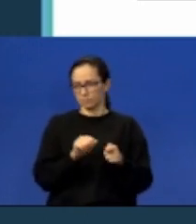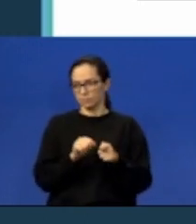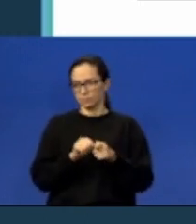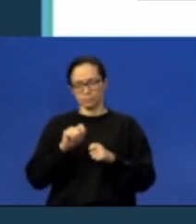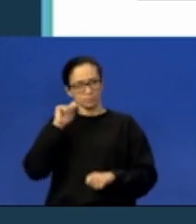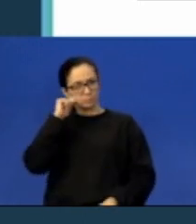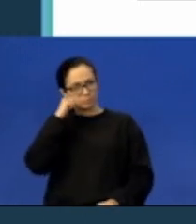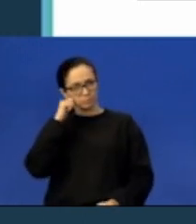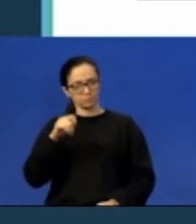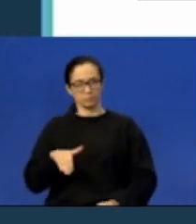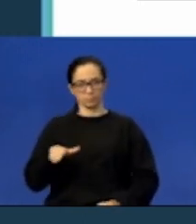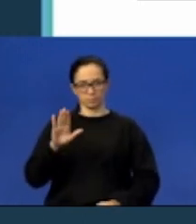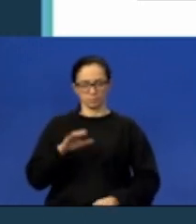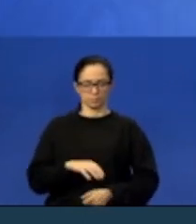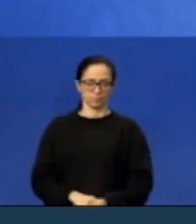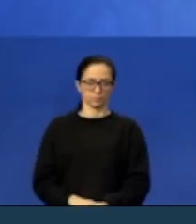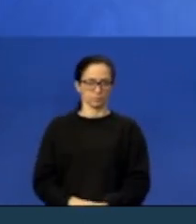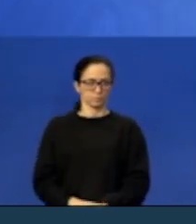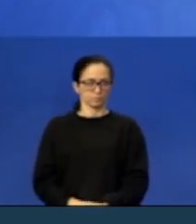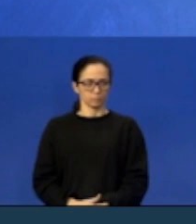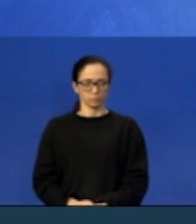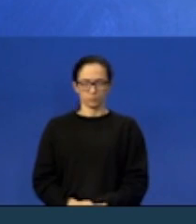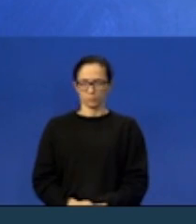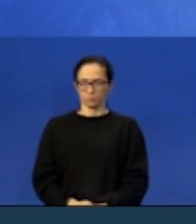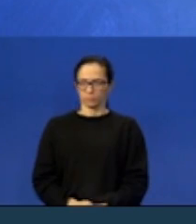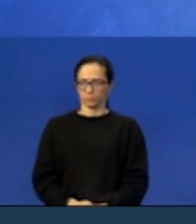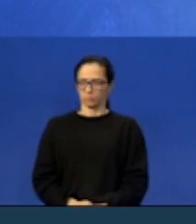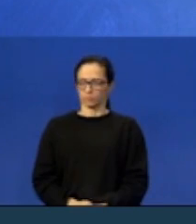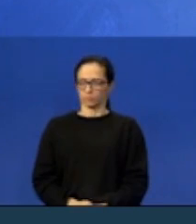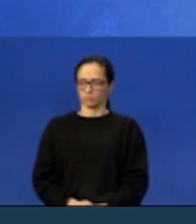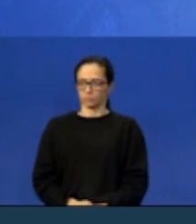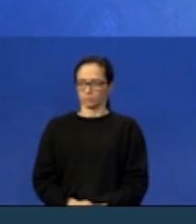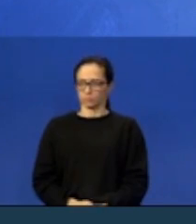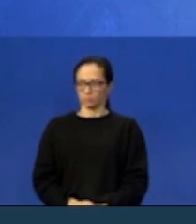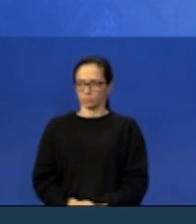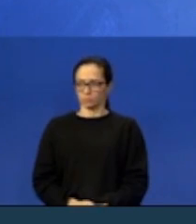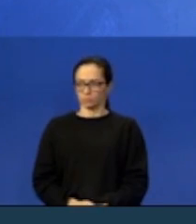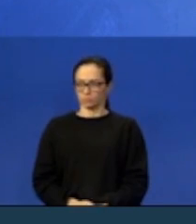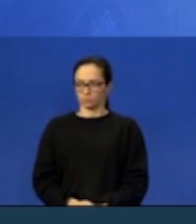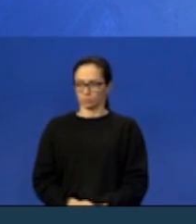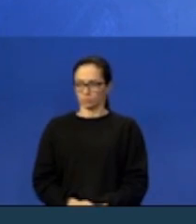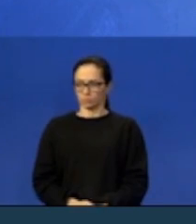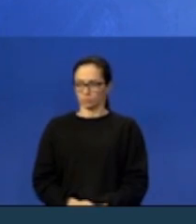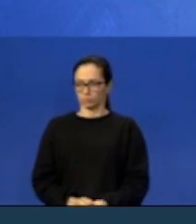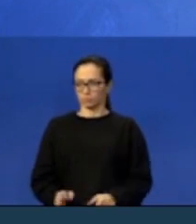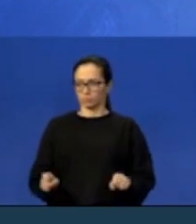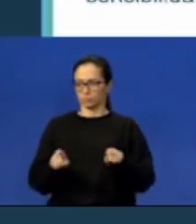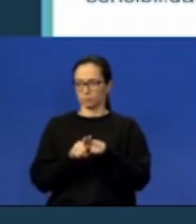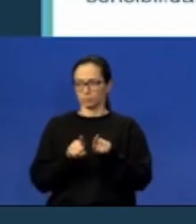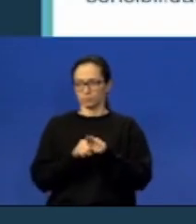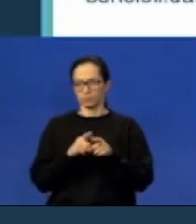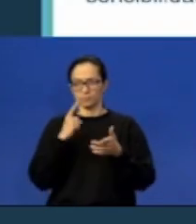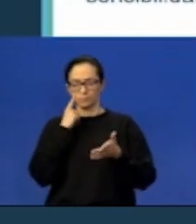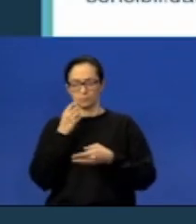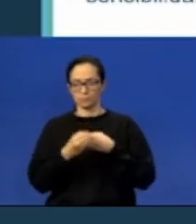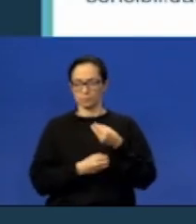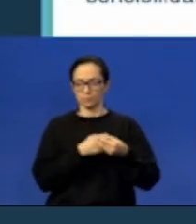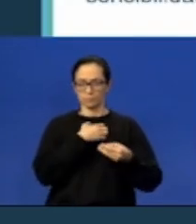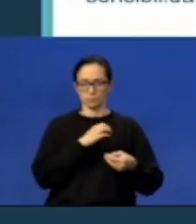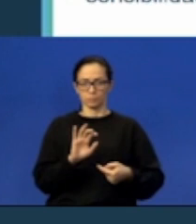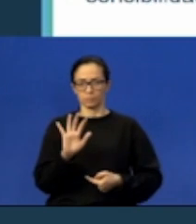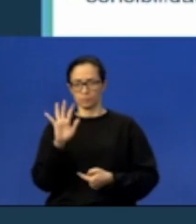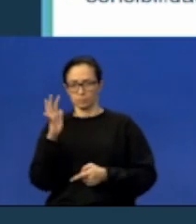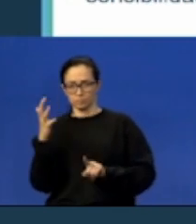e a imagem formada ela é preta. Nesse próximo slide, a gente vai observar os tipos de fatores que